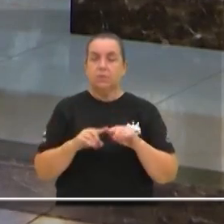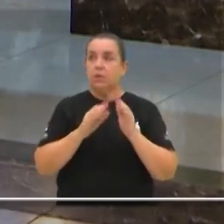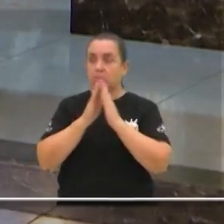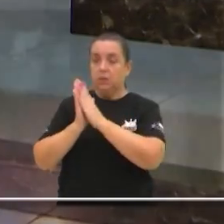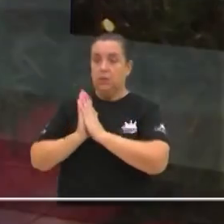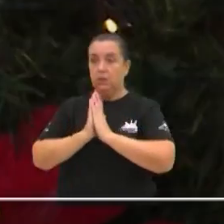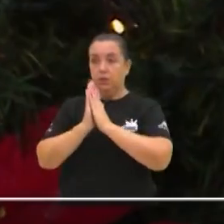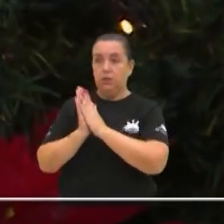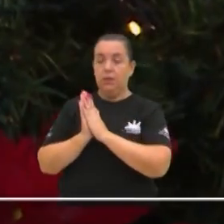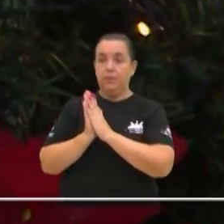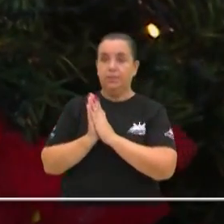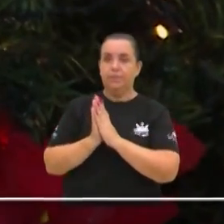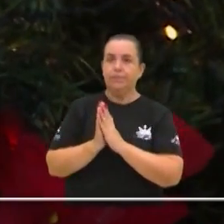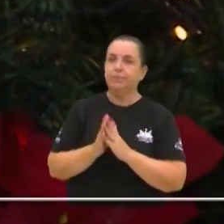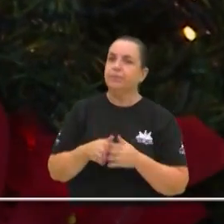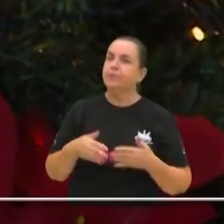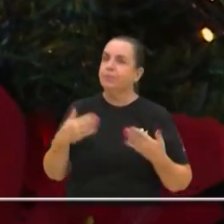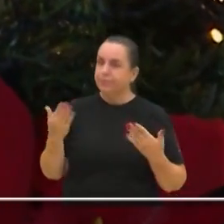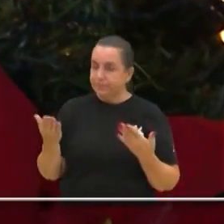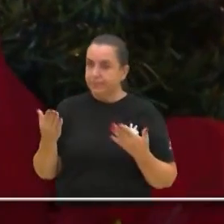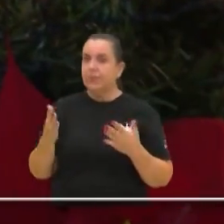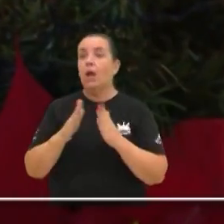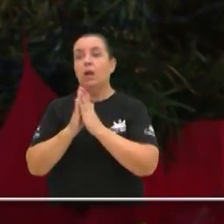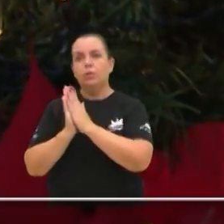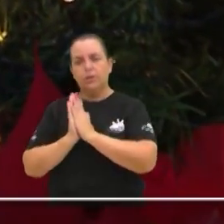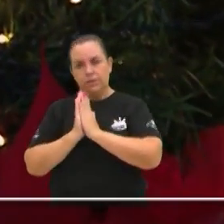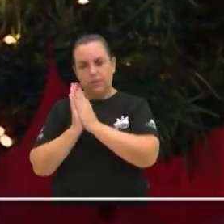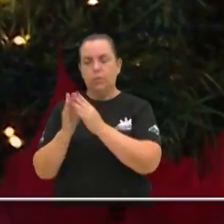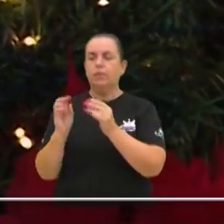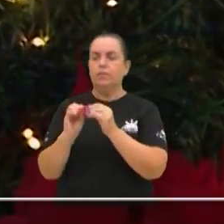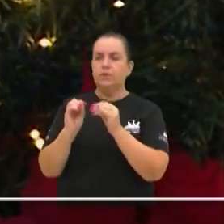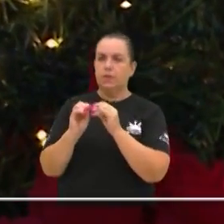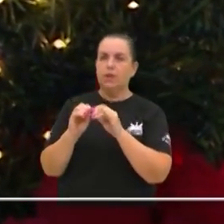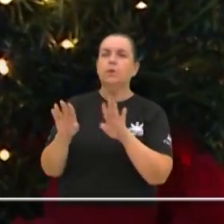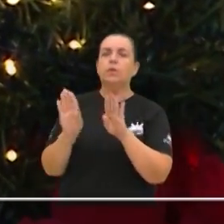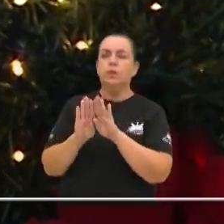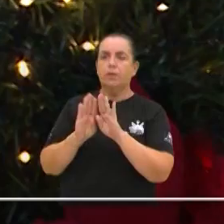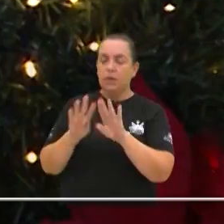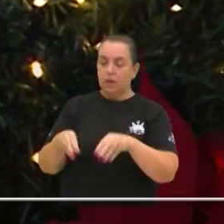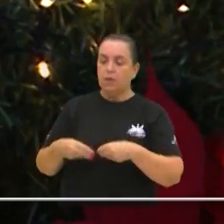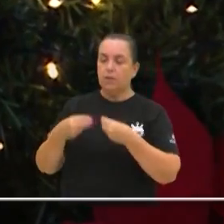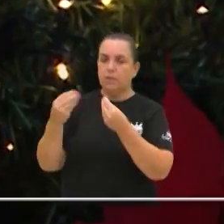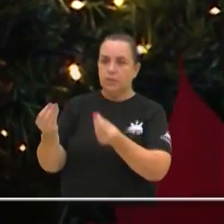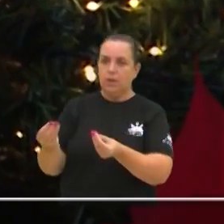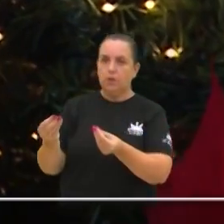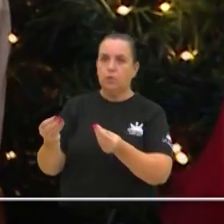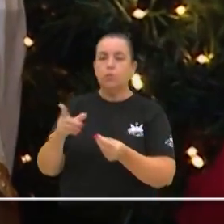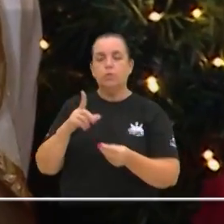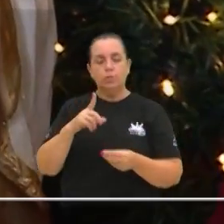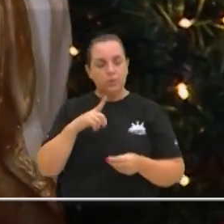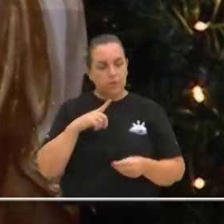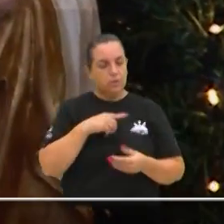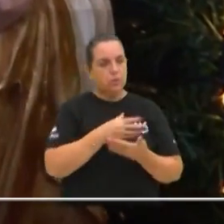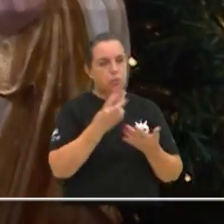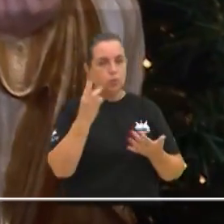adorar. Mas como fruto da adoração, deram o que tinha: